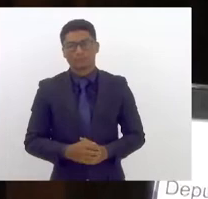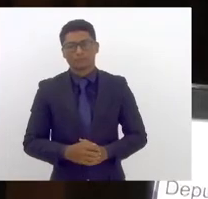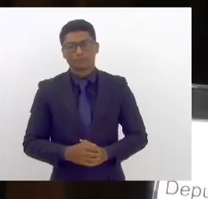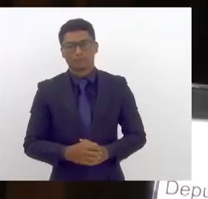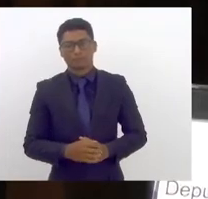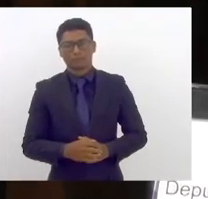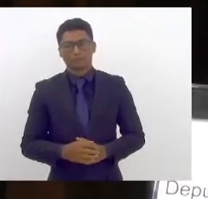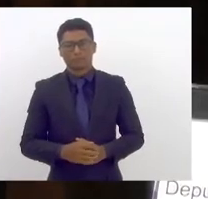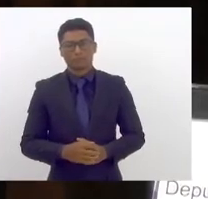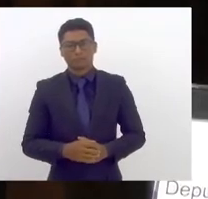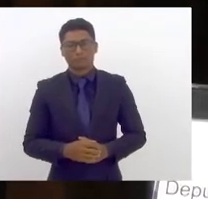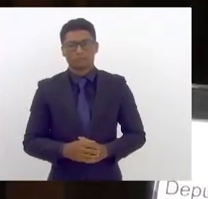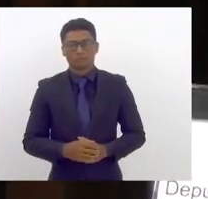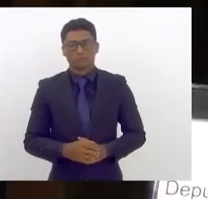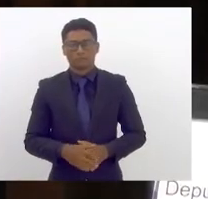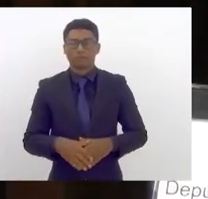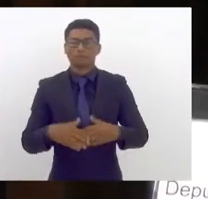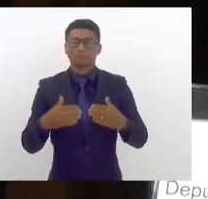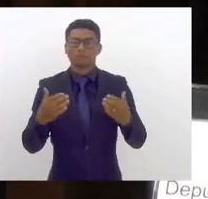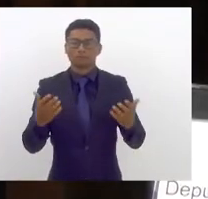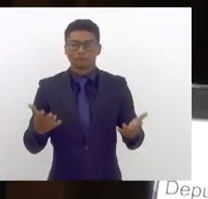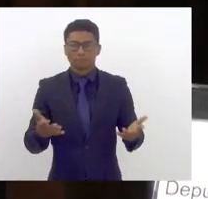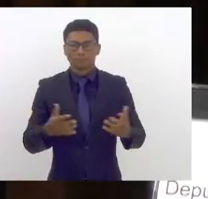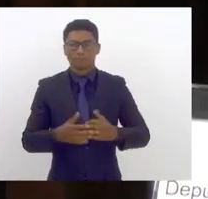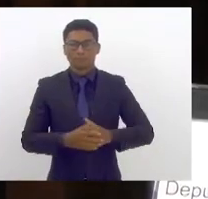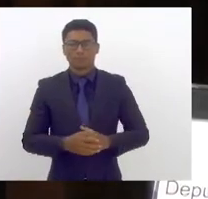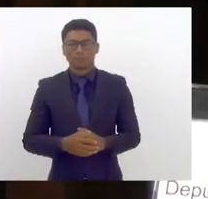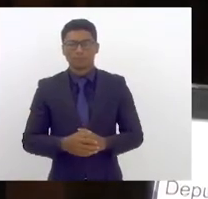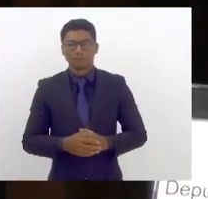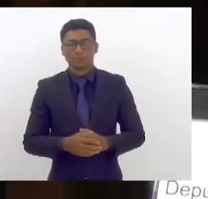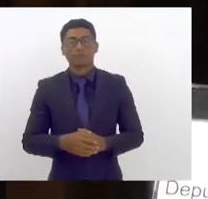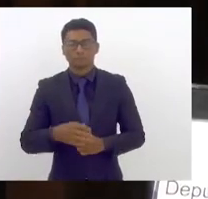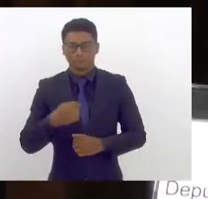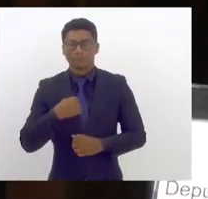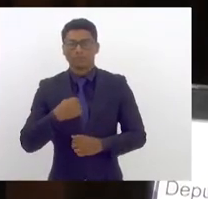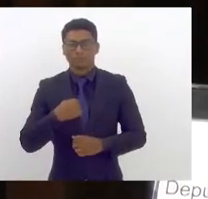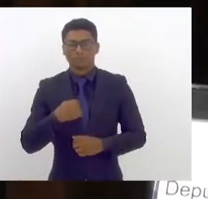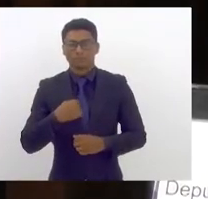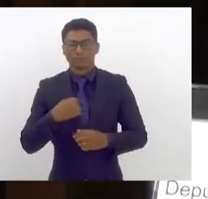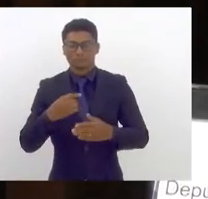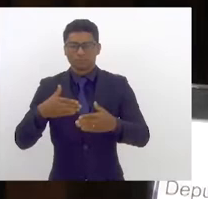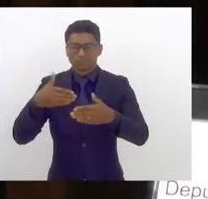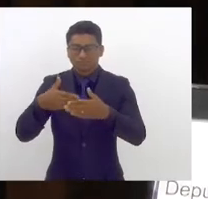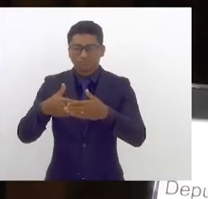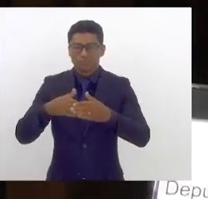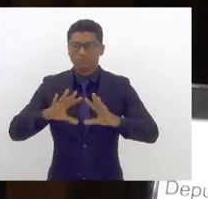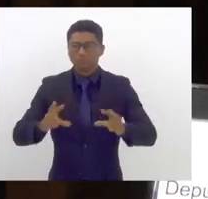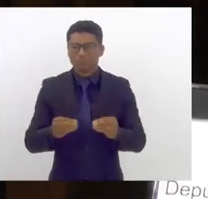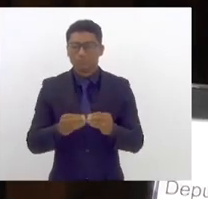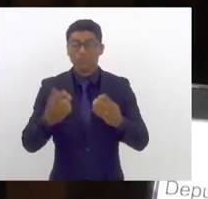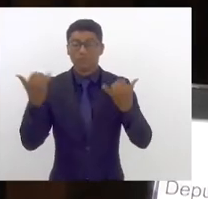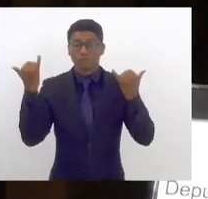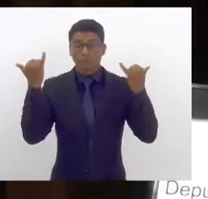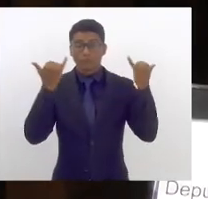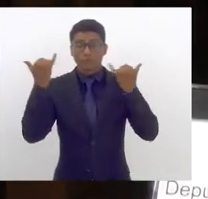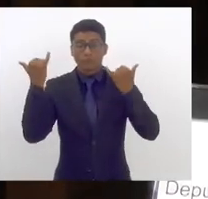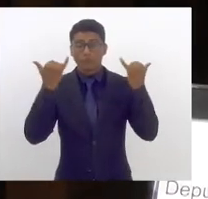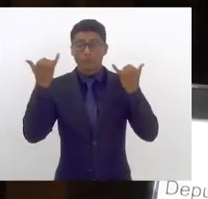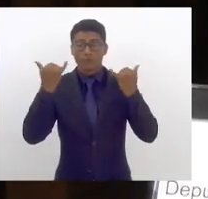então para finalizar a minha fala eu queria só trazer assim dois Dados importantes